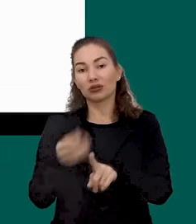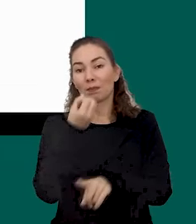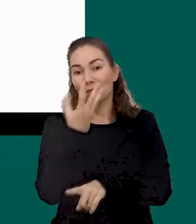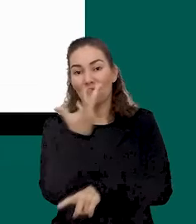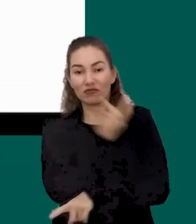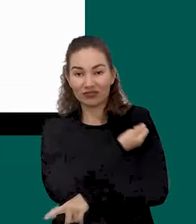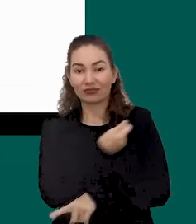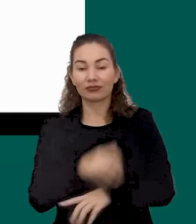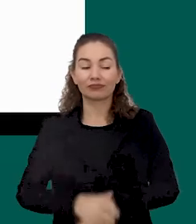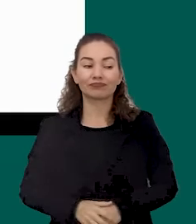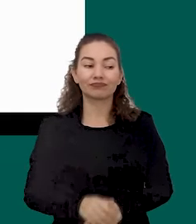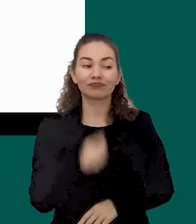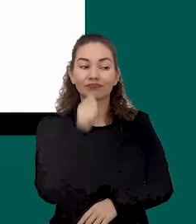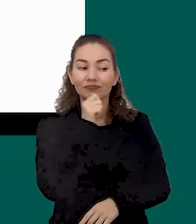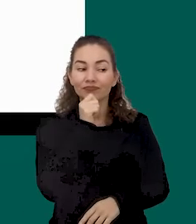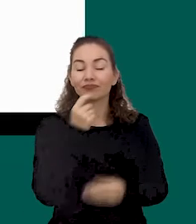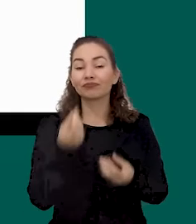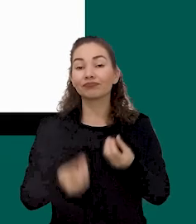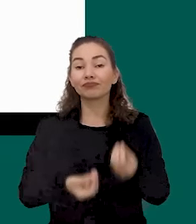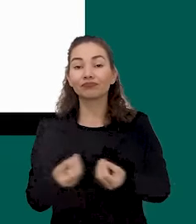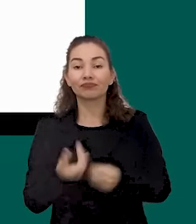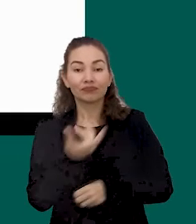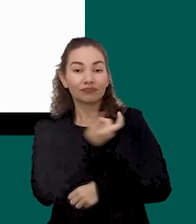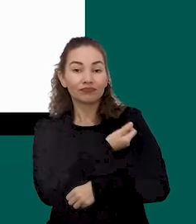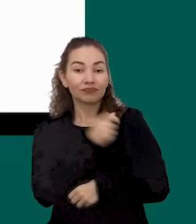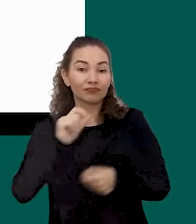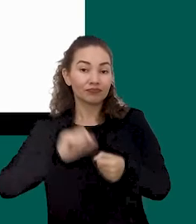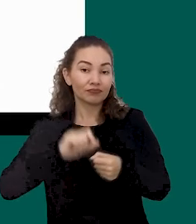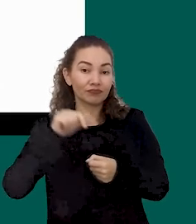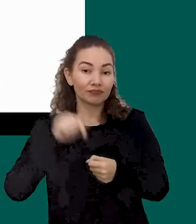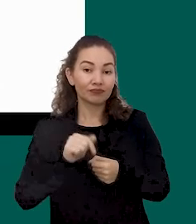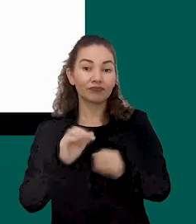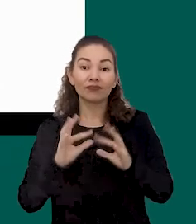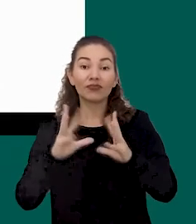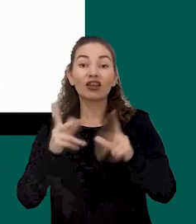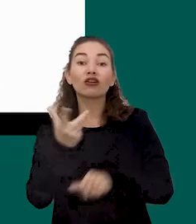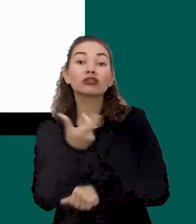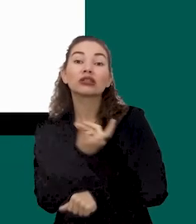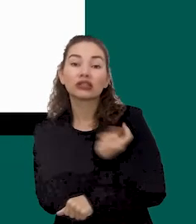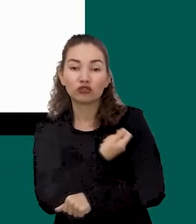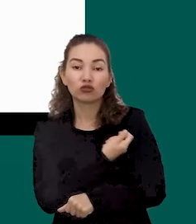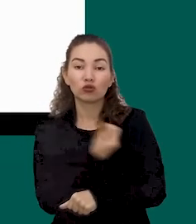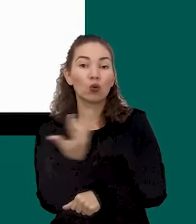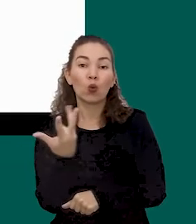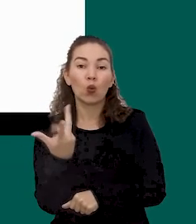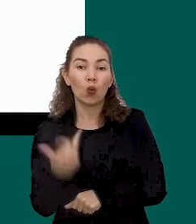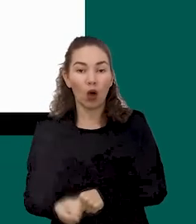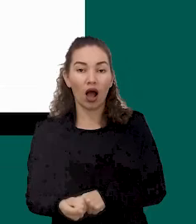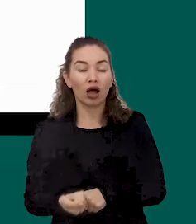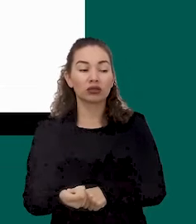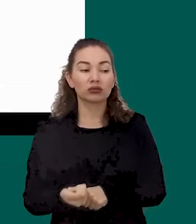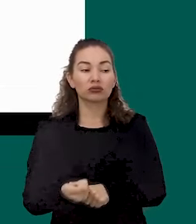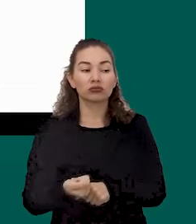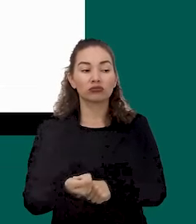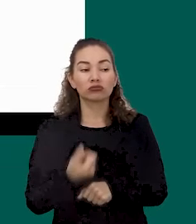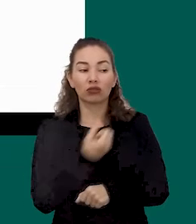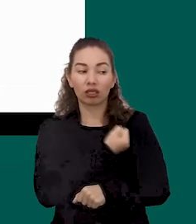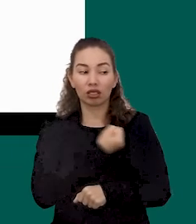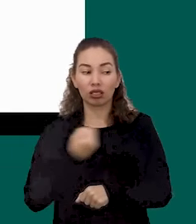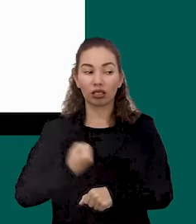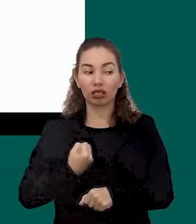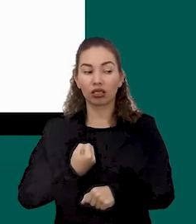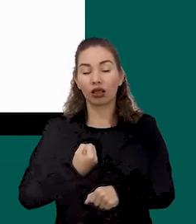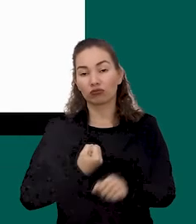Ainda sobre doses administradas, né? Aqui a gente vê agora o total de doses administradas, então dos Estados Unidos em números totais, né? É